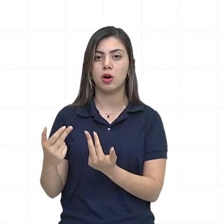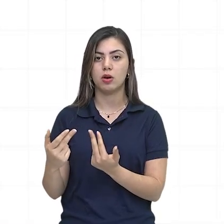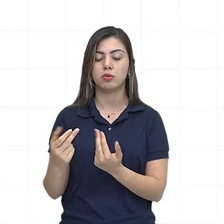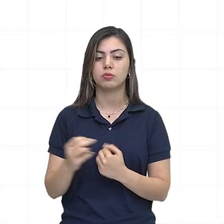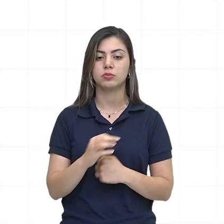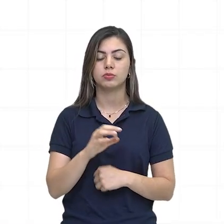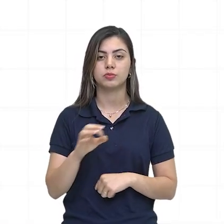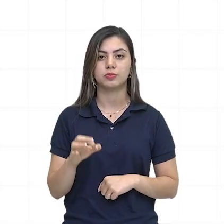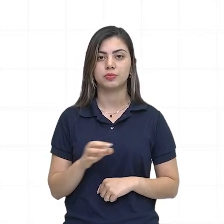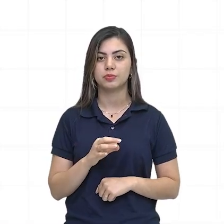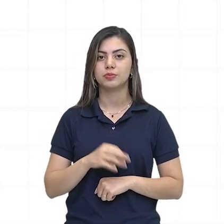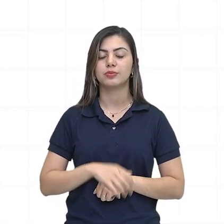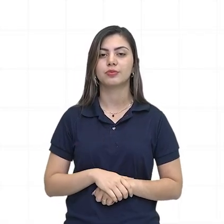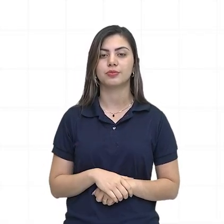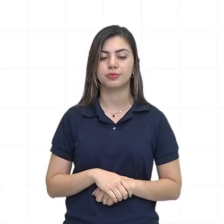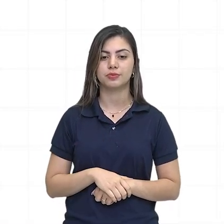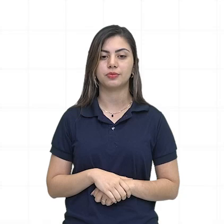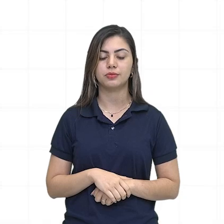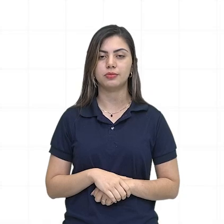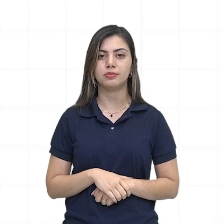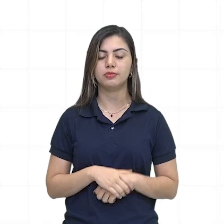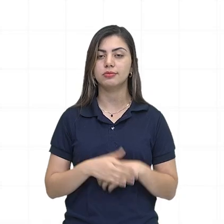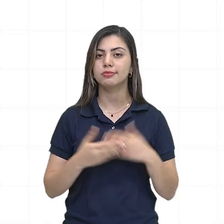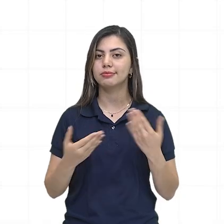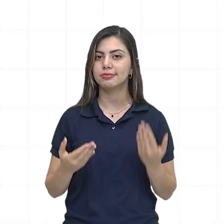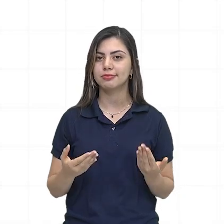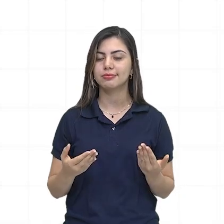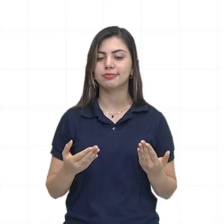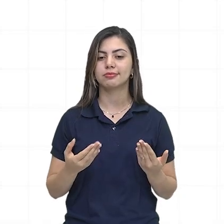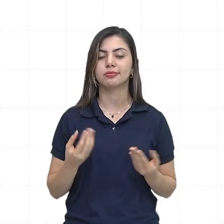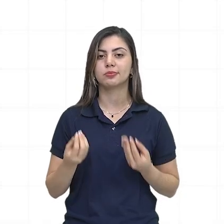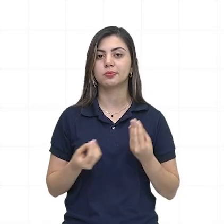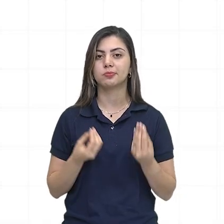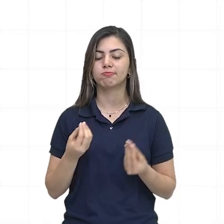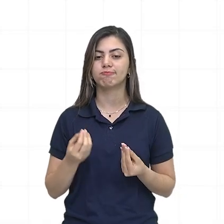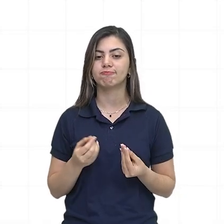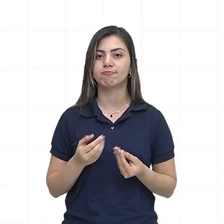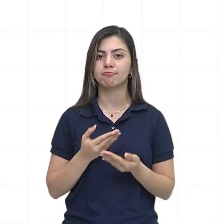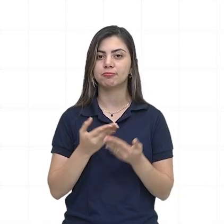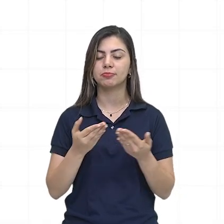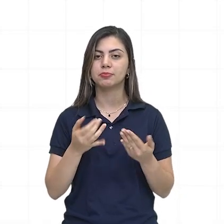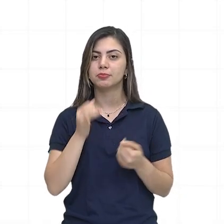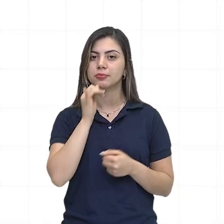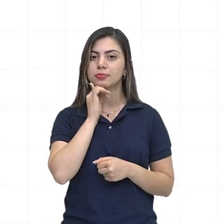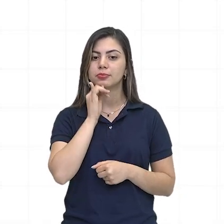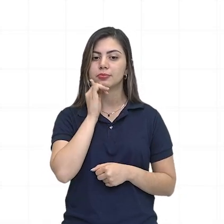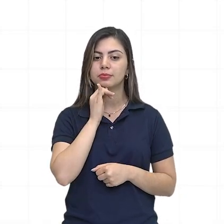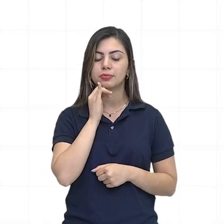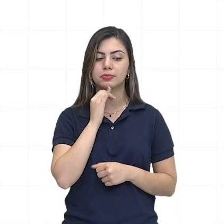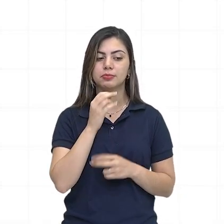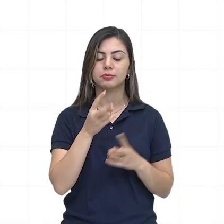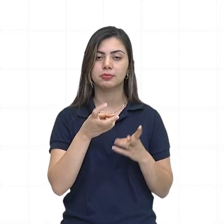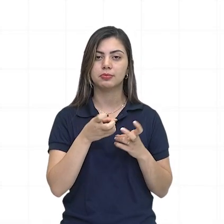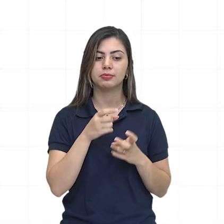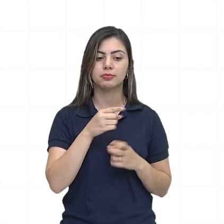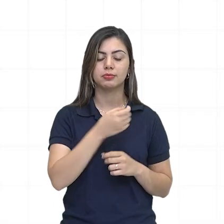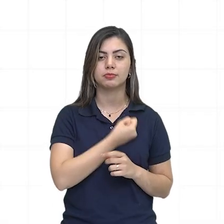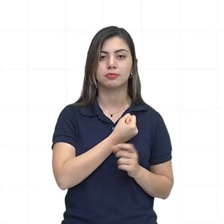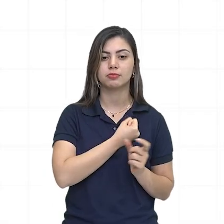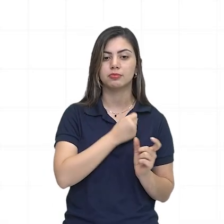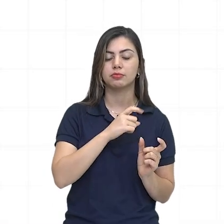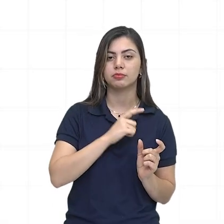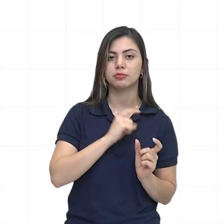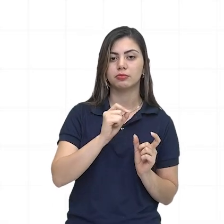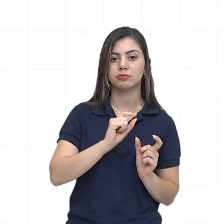estou te dizendo. Então, é por isso que, quando você está diante de uma potência que tem